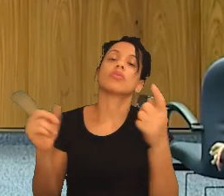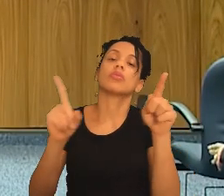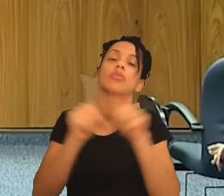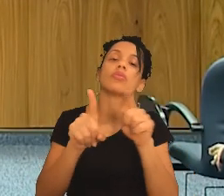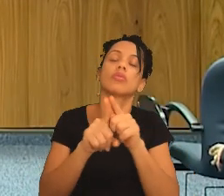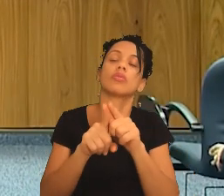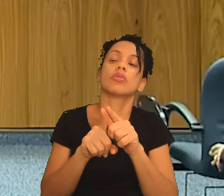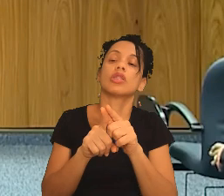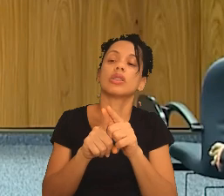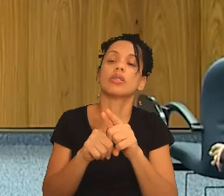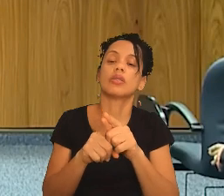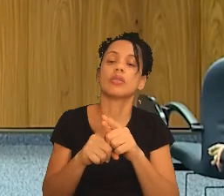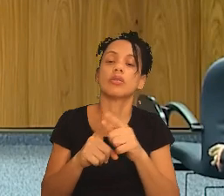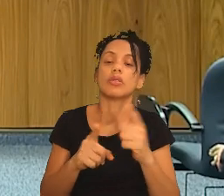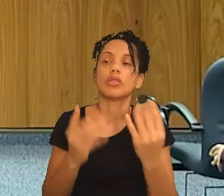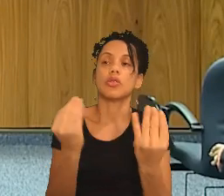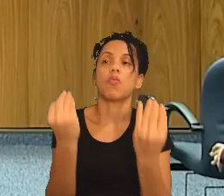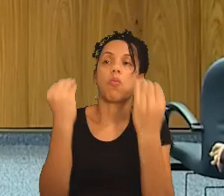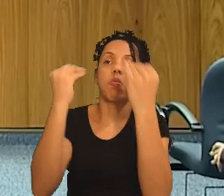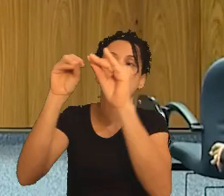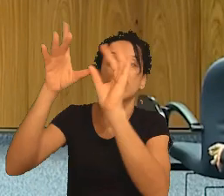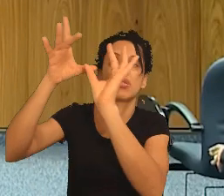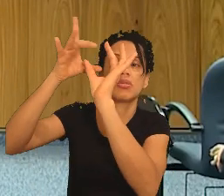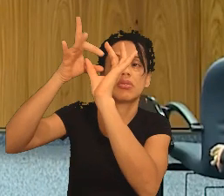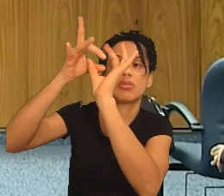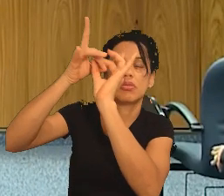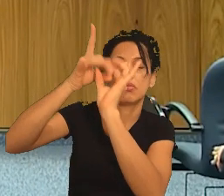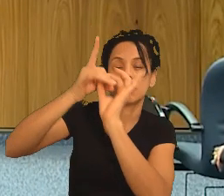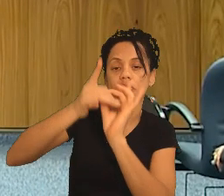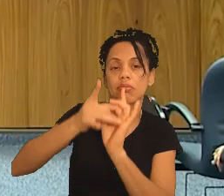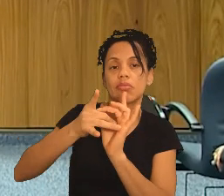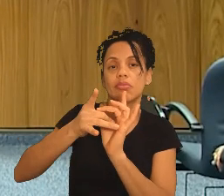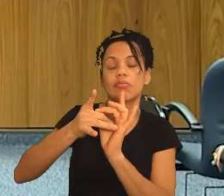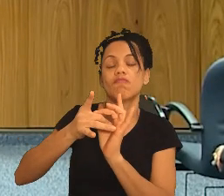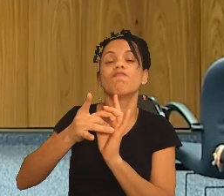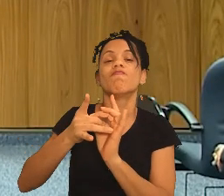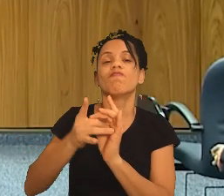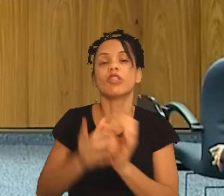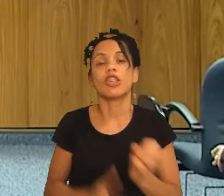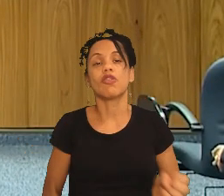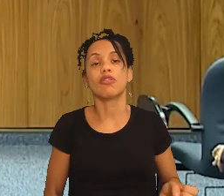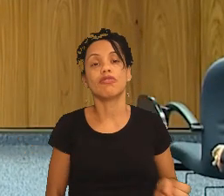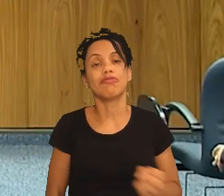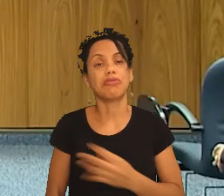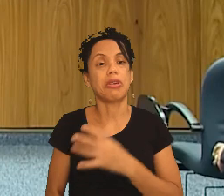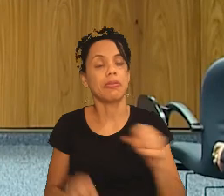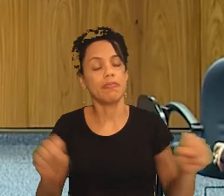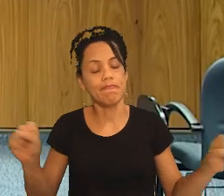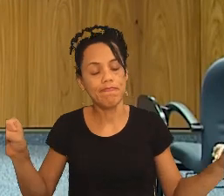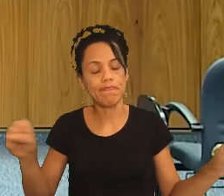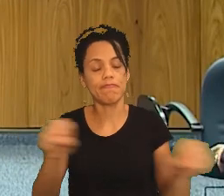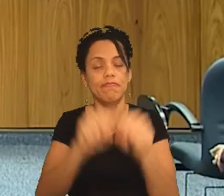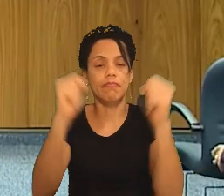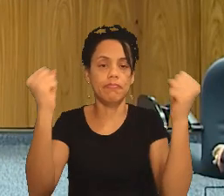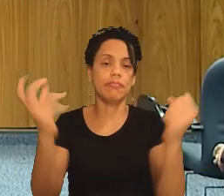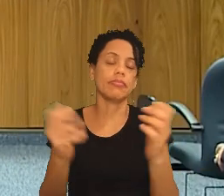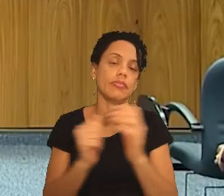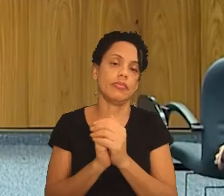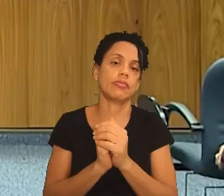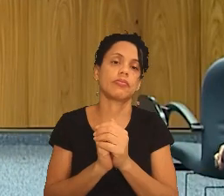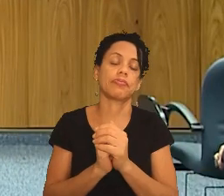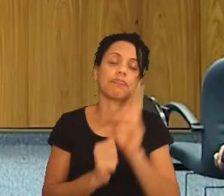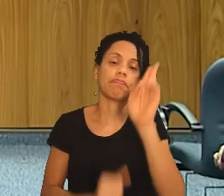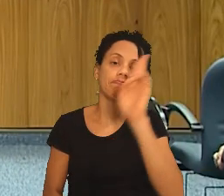por isso que a gente continua contestando muito, você exigir que os indígenas ali, né, cobrassem, né,